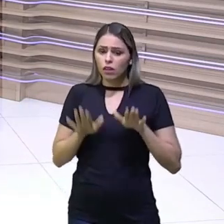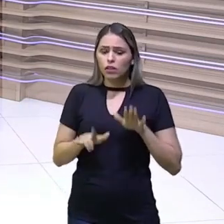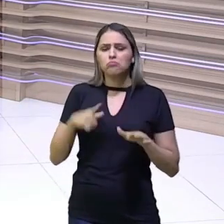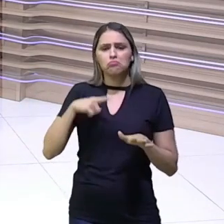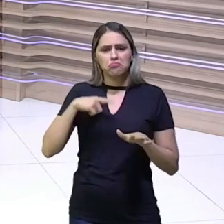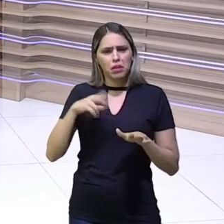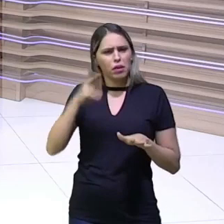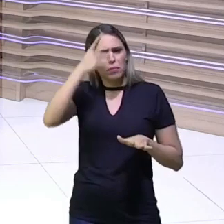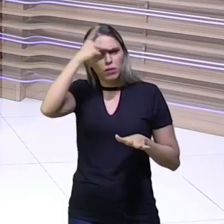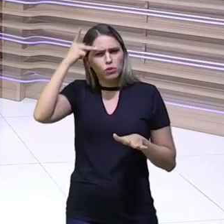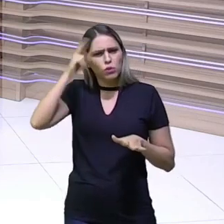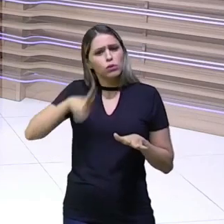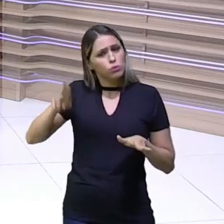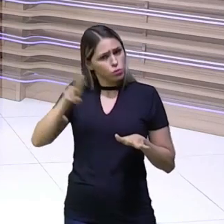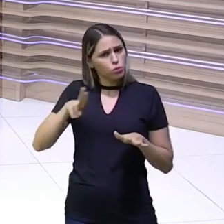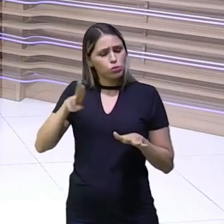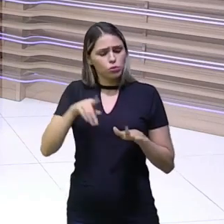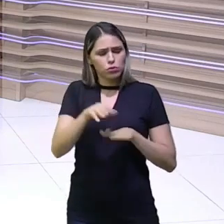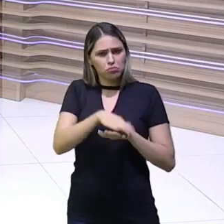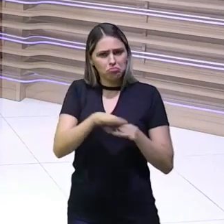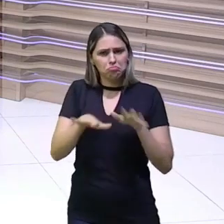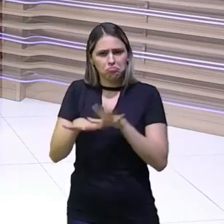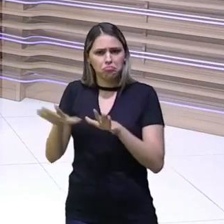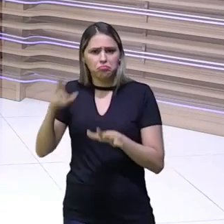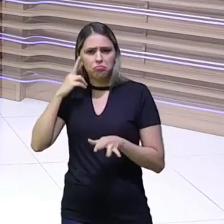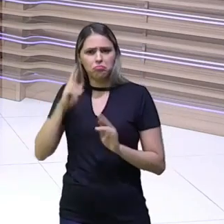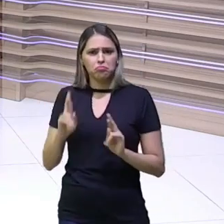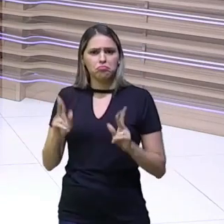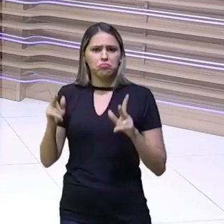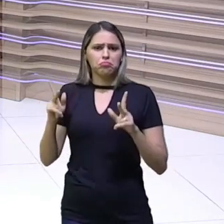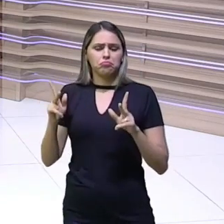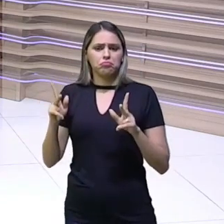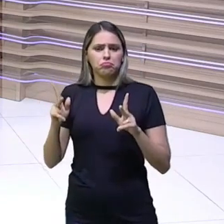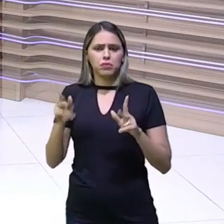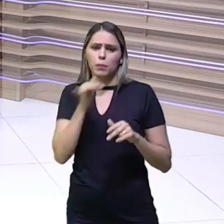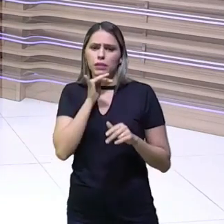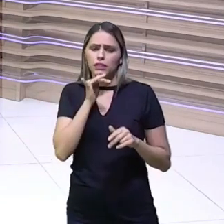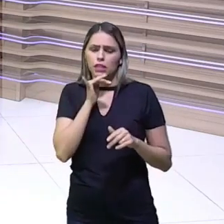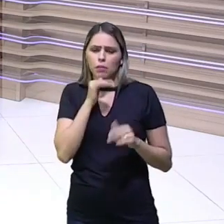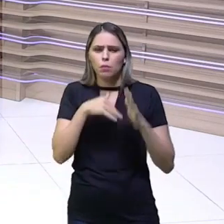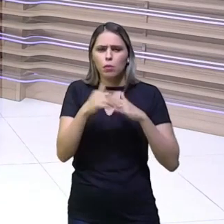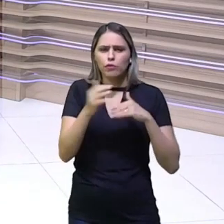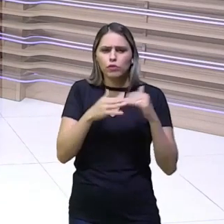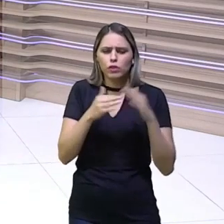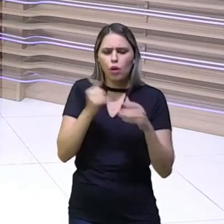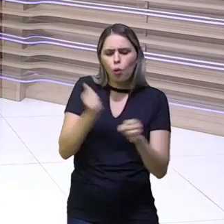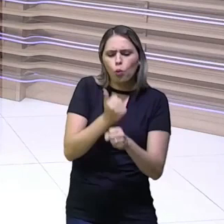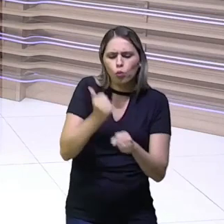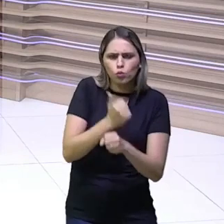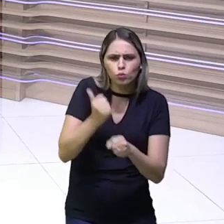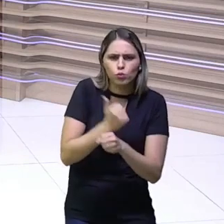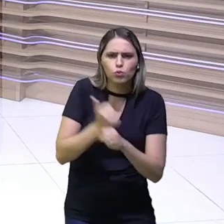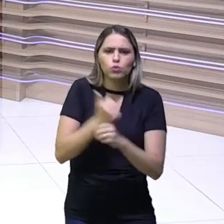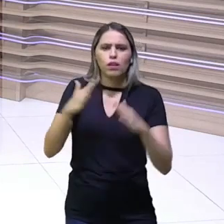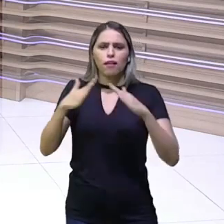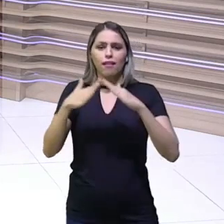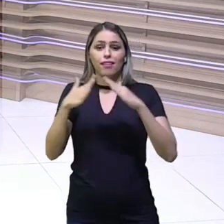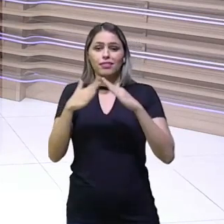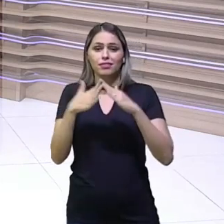O pedreiro que ainda usa. O pedreiro, seu vizinho, o pedreiro que está na sua casa, ainda